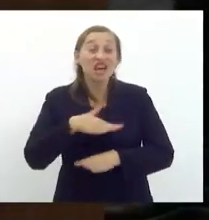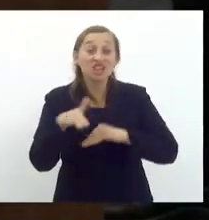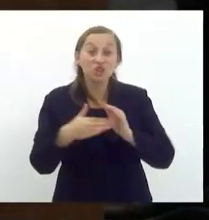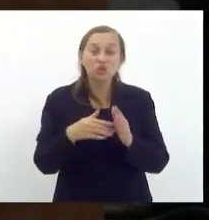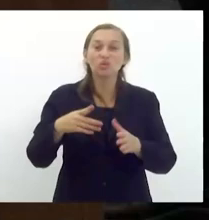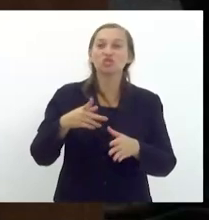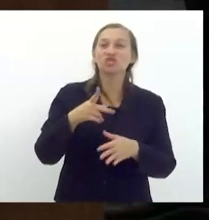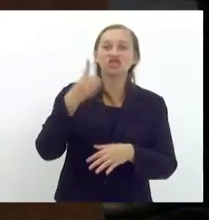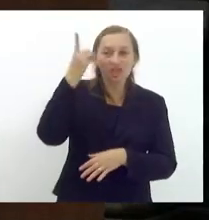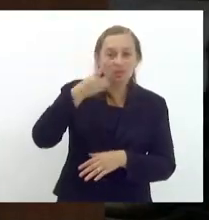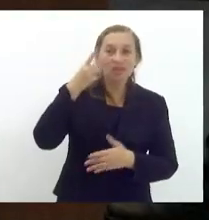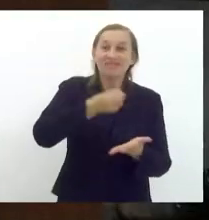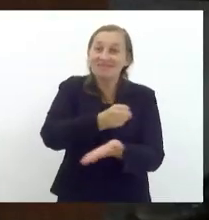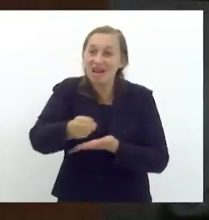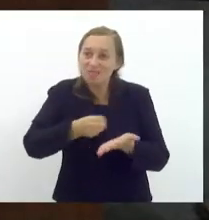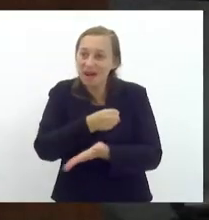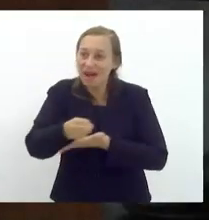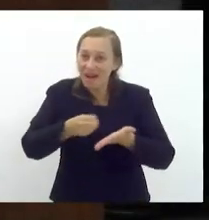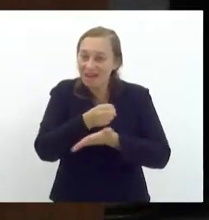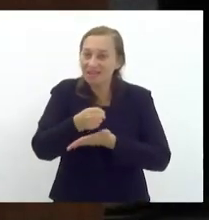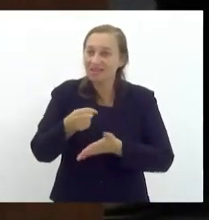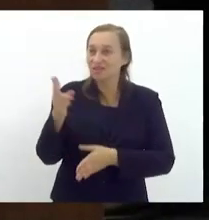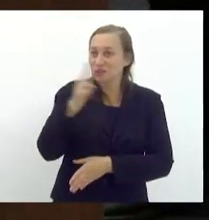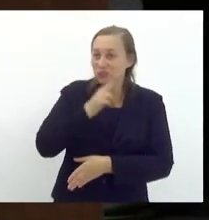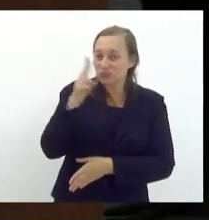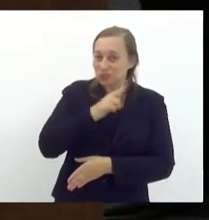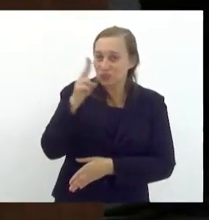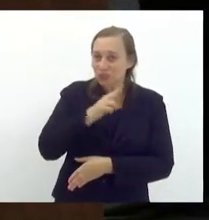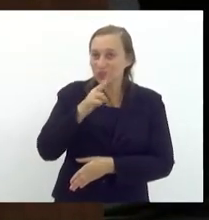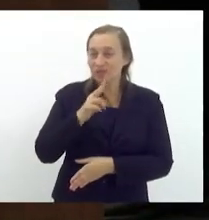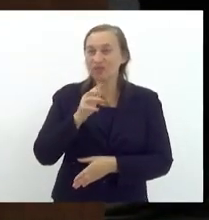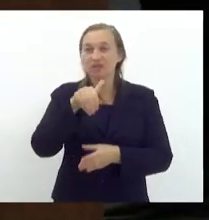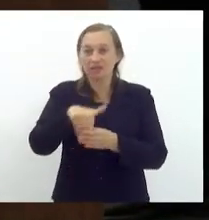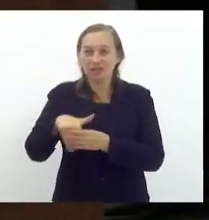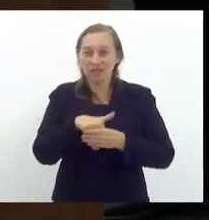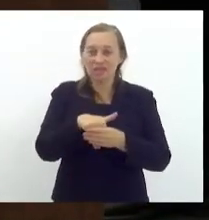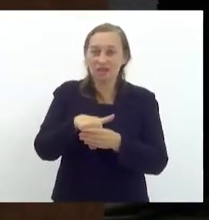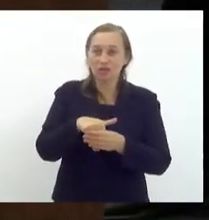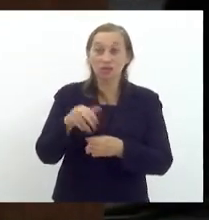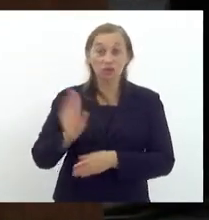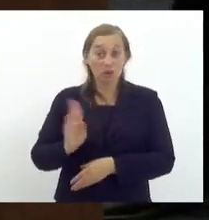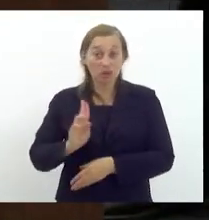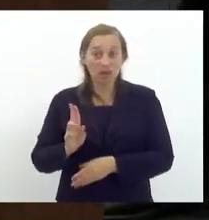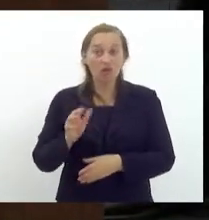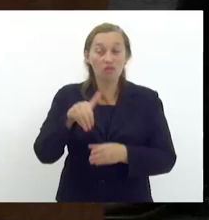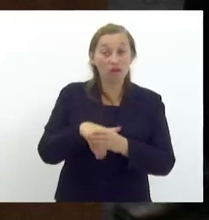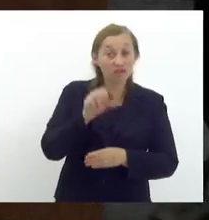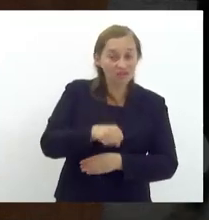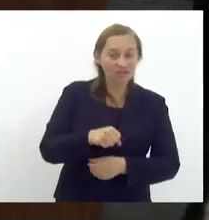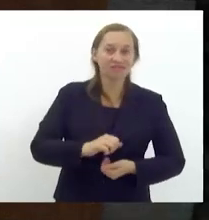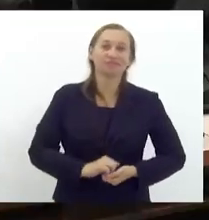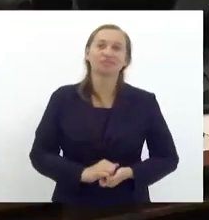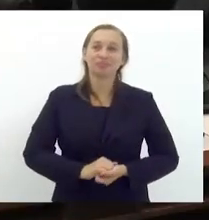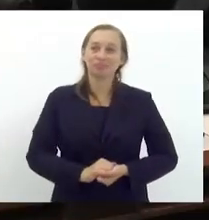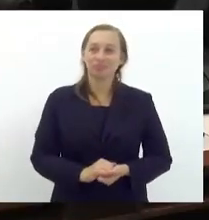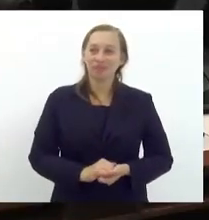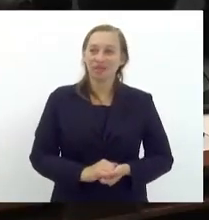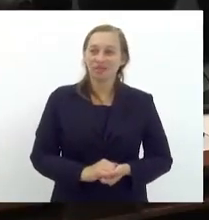deputados da base que a gente agilizasse a votação nominal gente voto sim